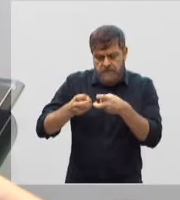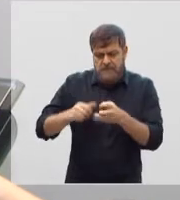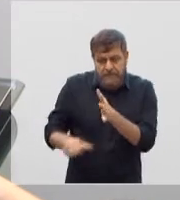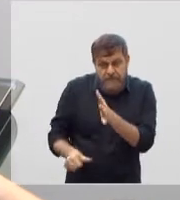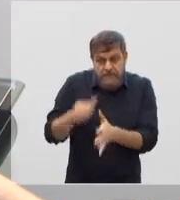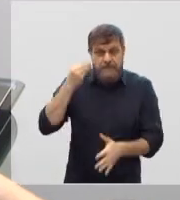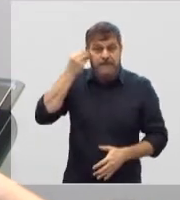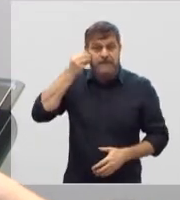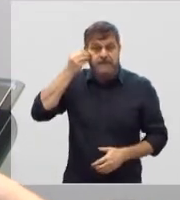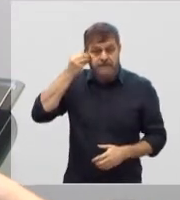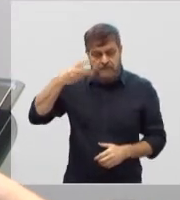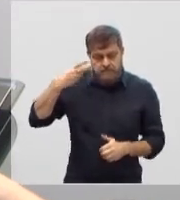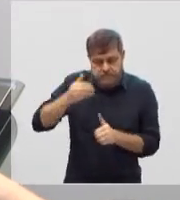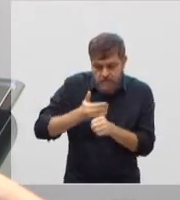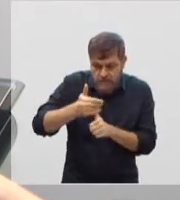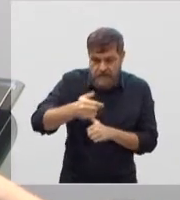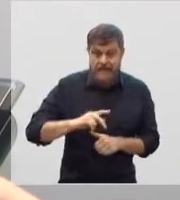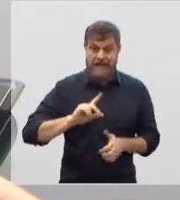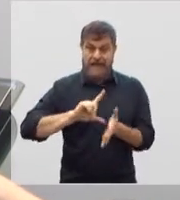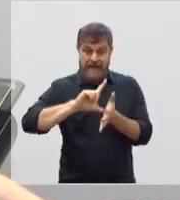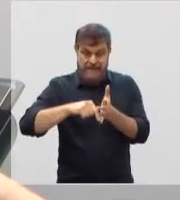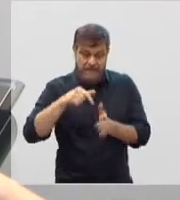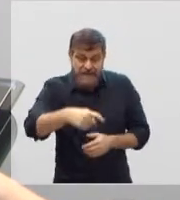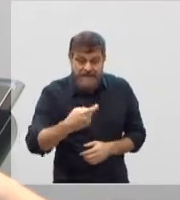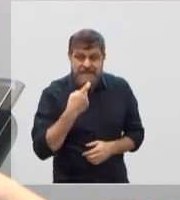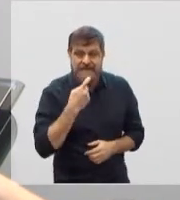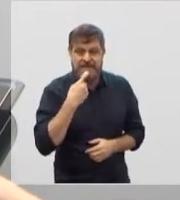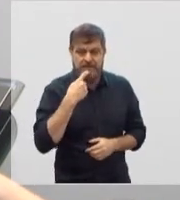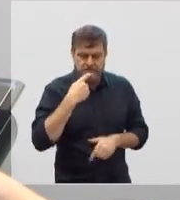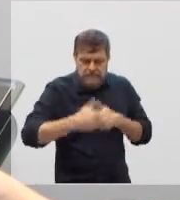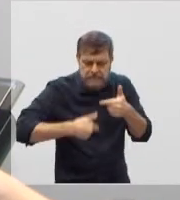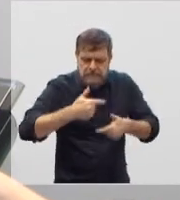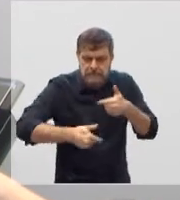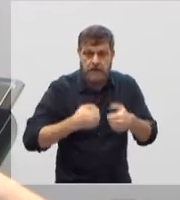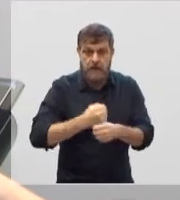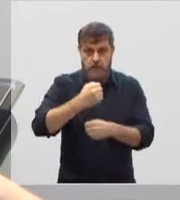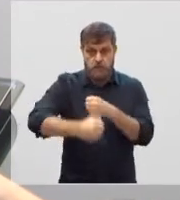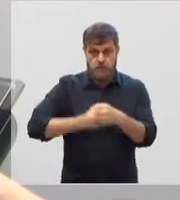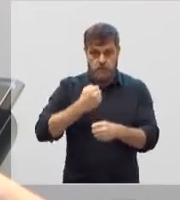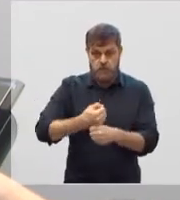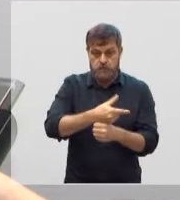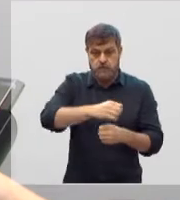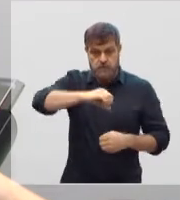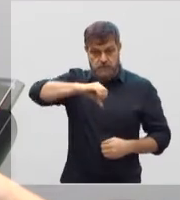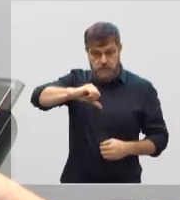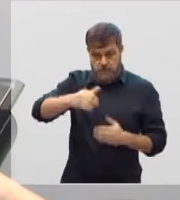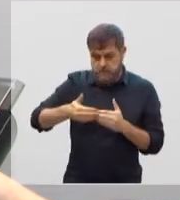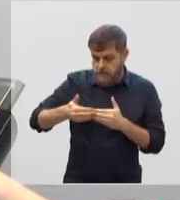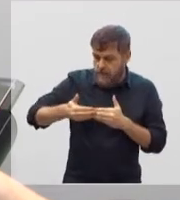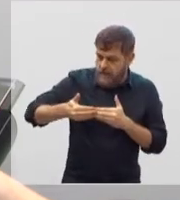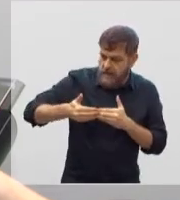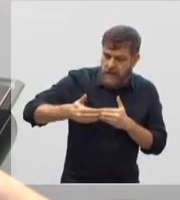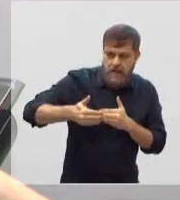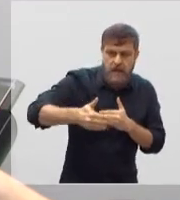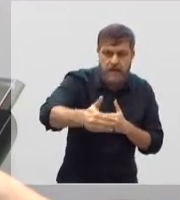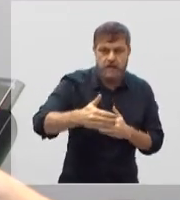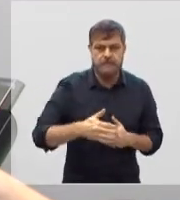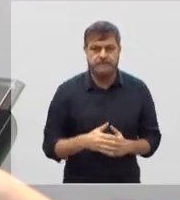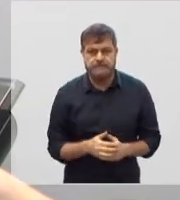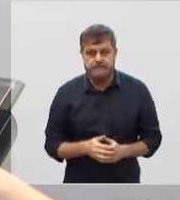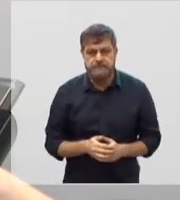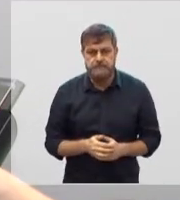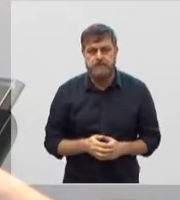percepção desde o meu primeiro mandato e depois do primeiro mandato aqui na cidade de Campinas, que iniciou-se em 2009, né,